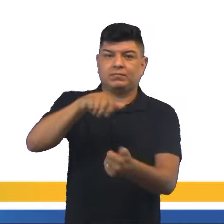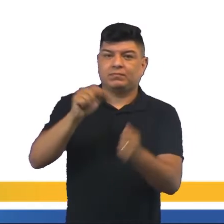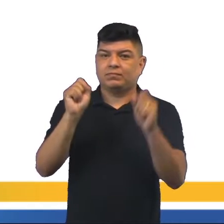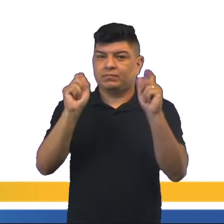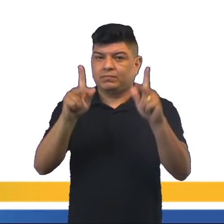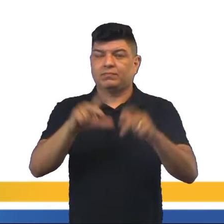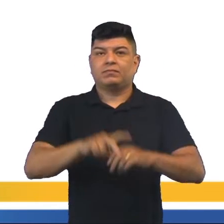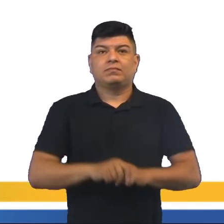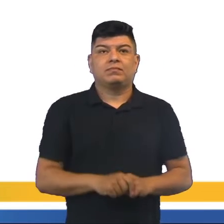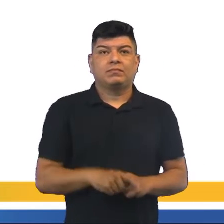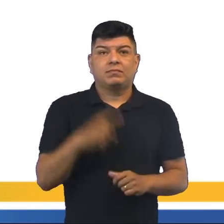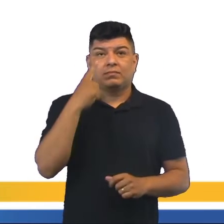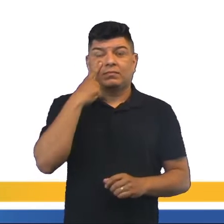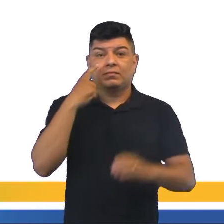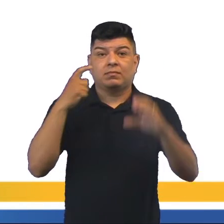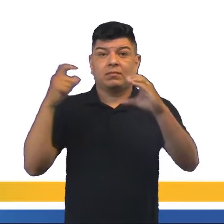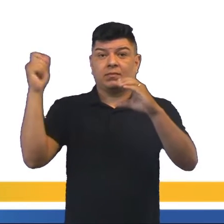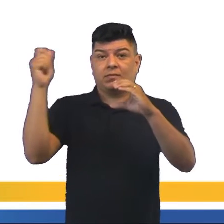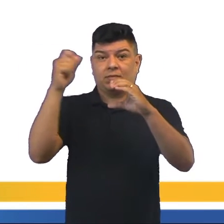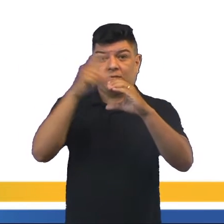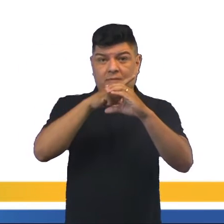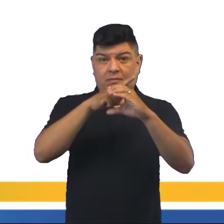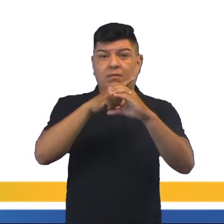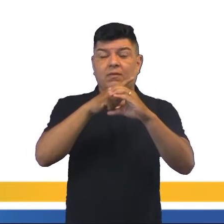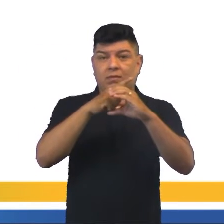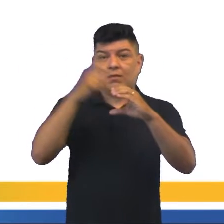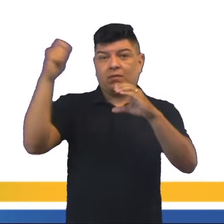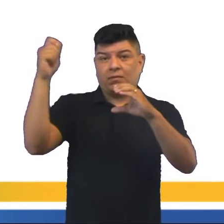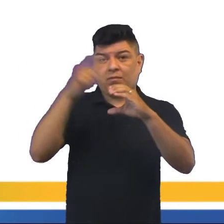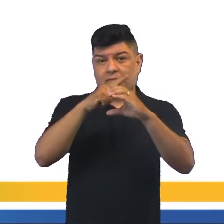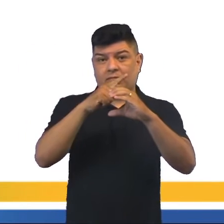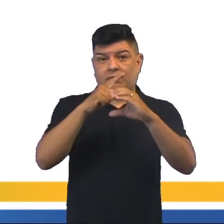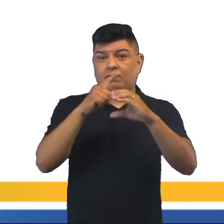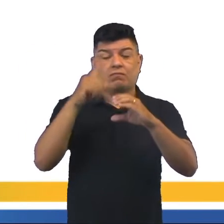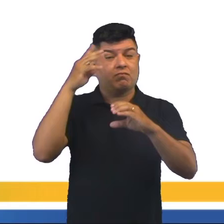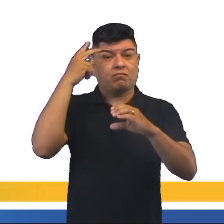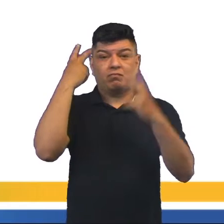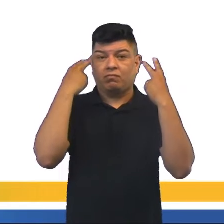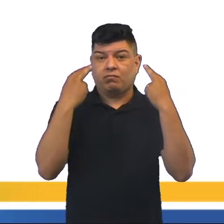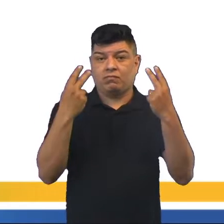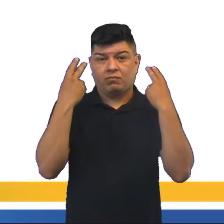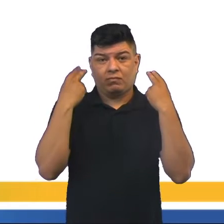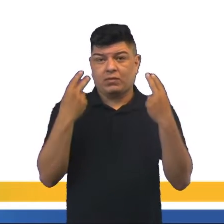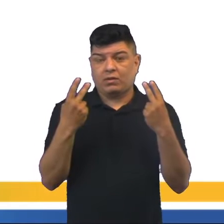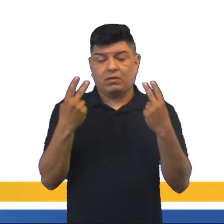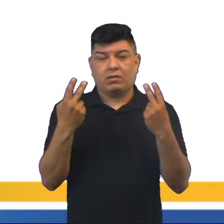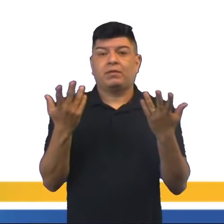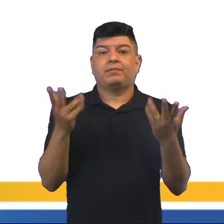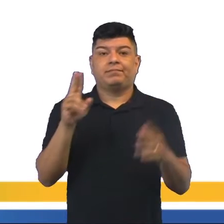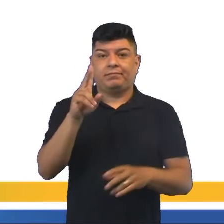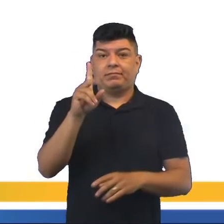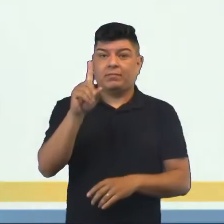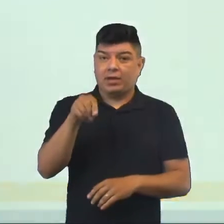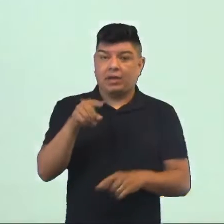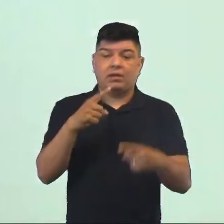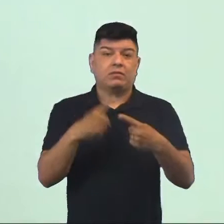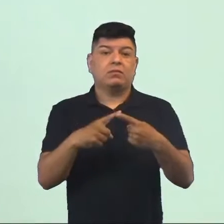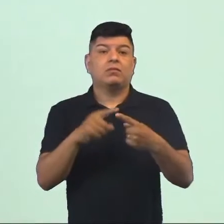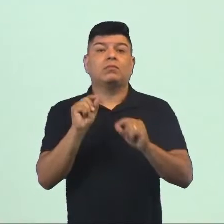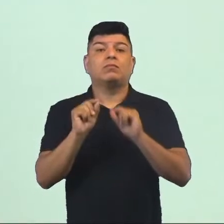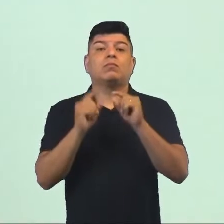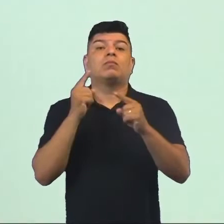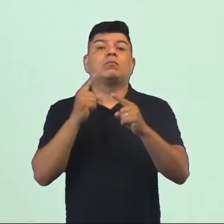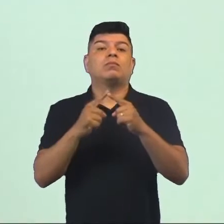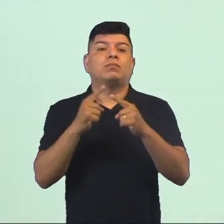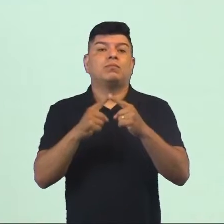bom? Aí vem o efeito estufa. O efeito estufa, ele é um fenômeno natural, é para ser um fenômeno natural. Ele serve para quê?